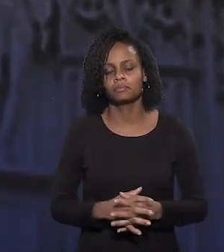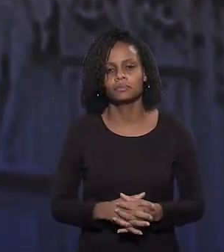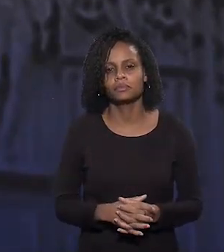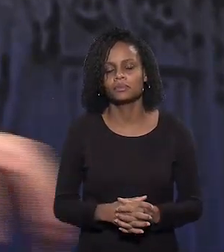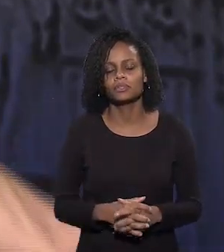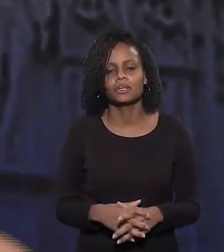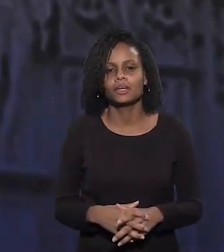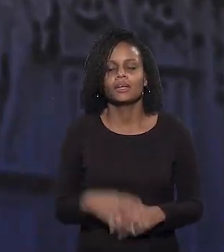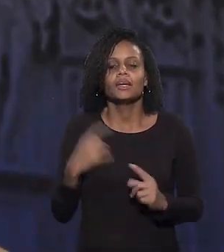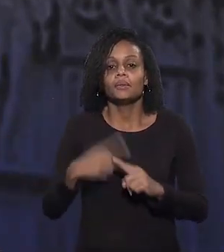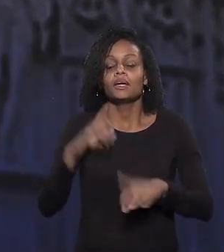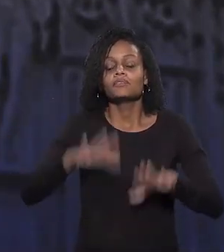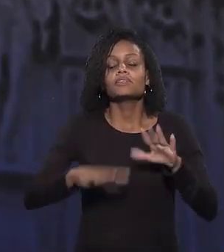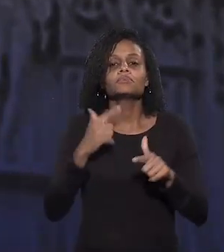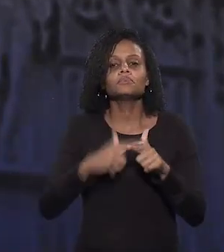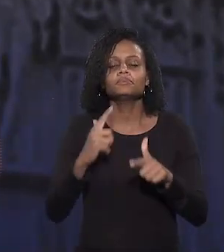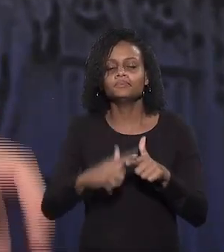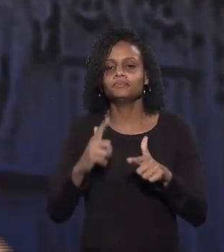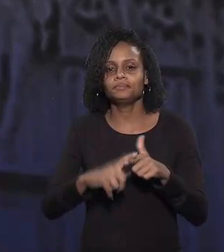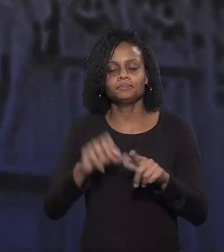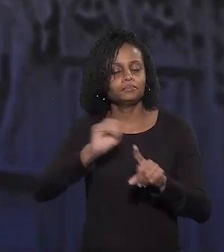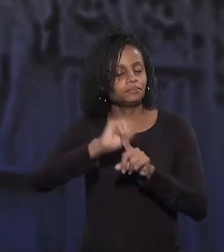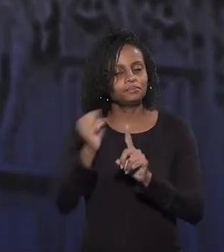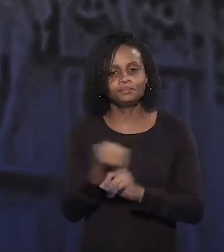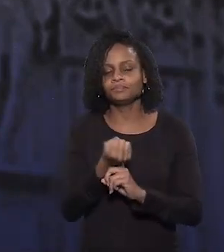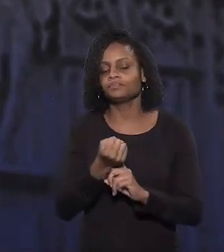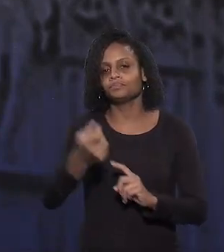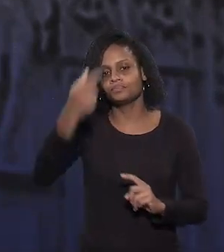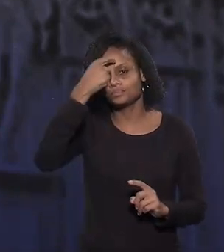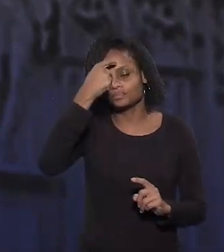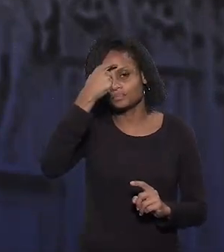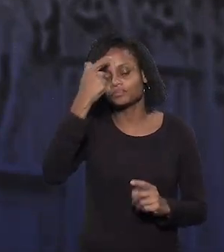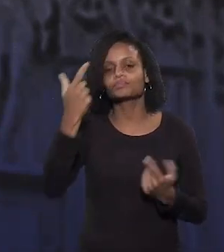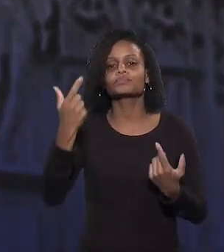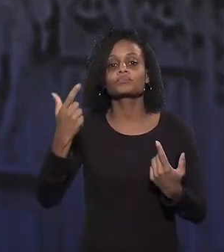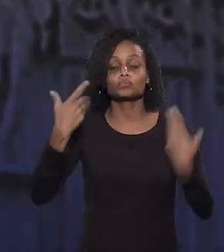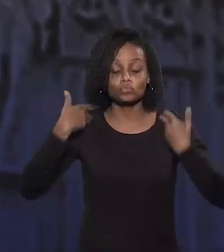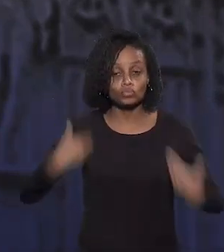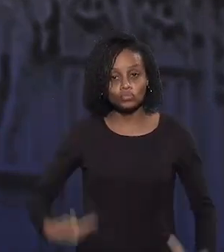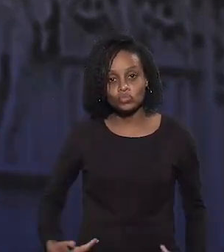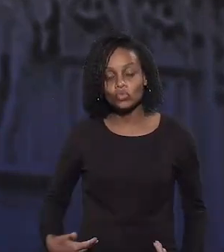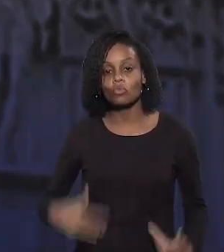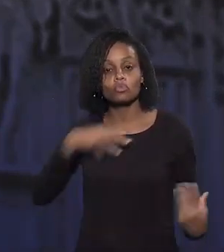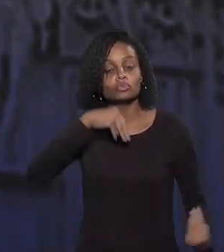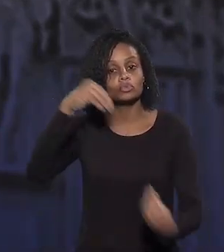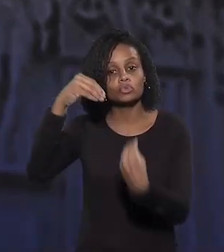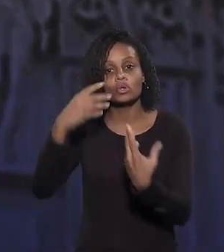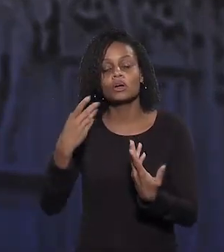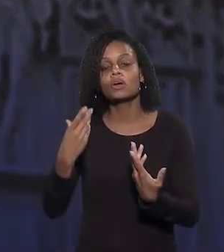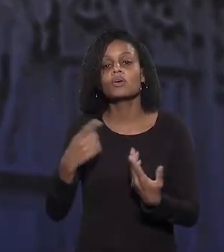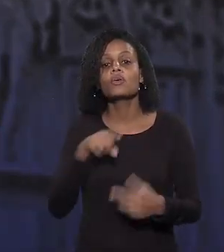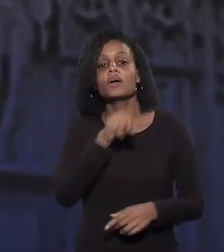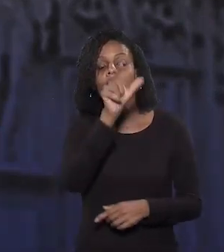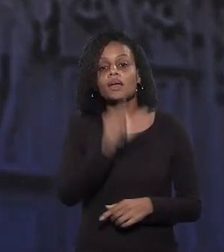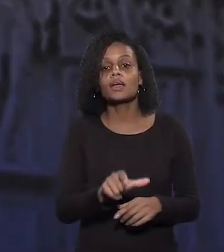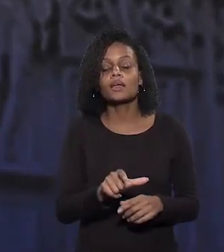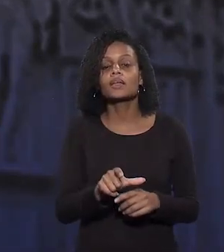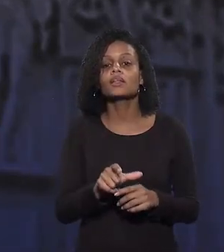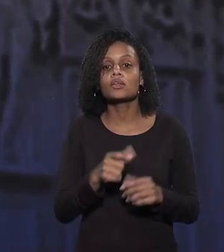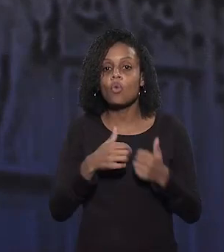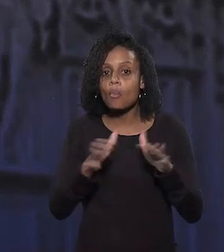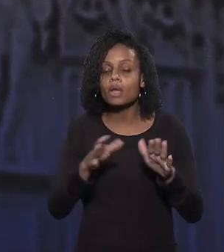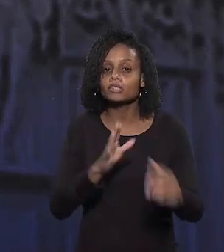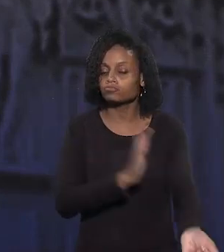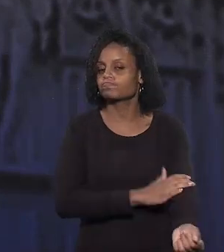quê? Por algum problema social, por algum problema psicológico, biológico, espiritual. Ele, consequentemente,